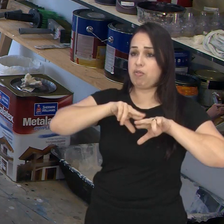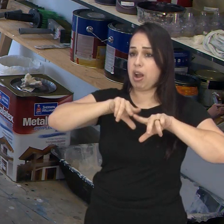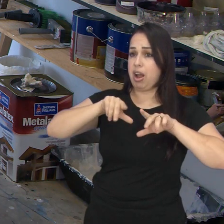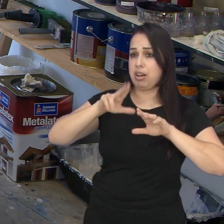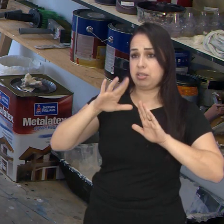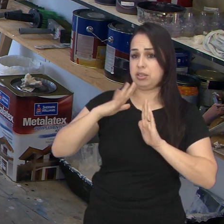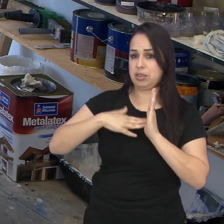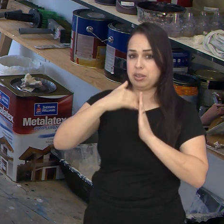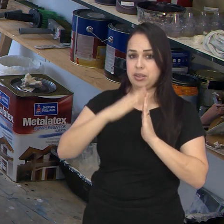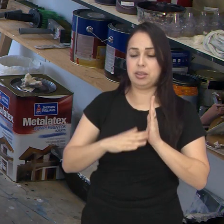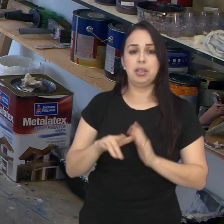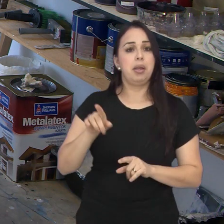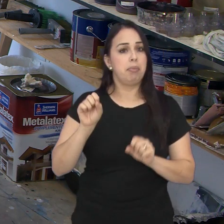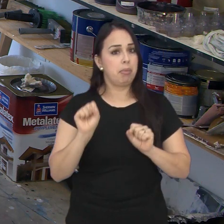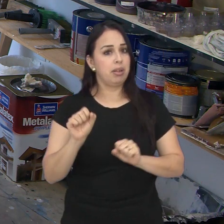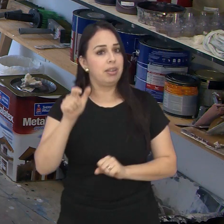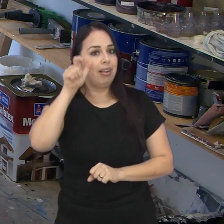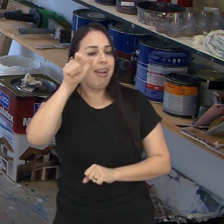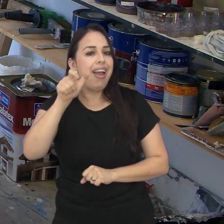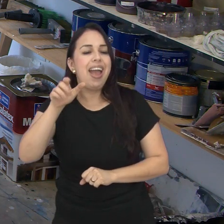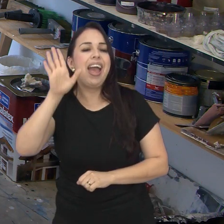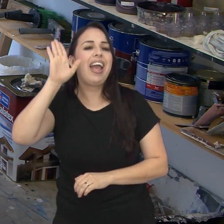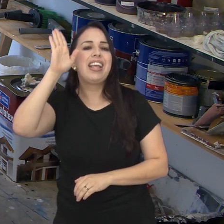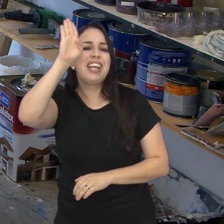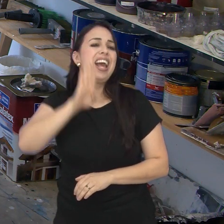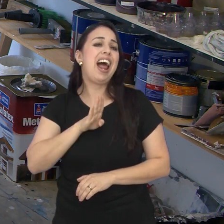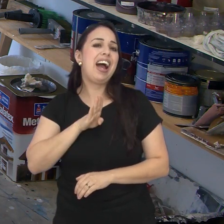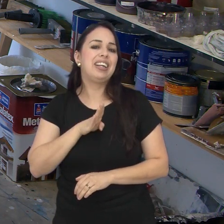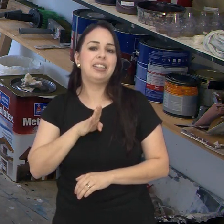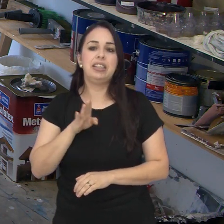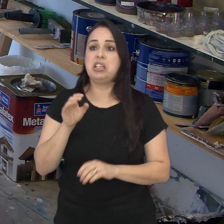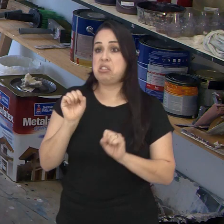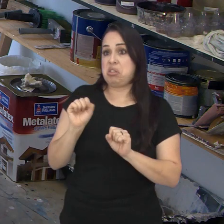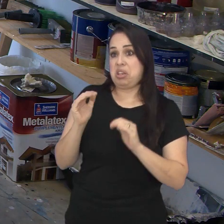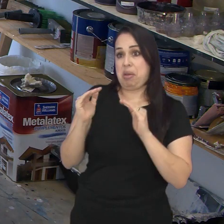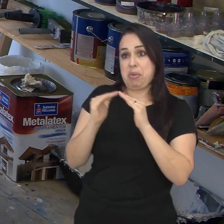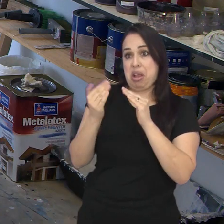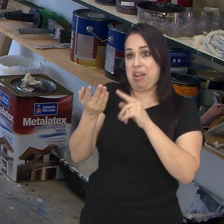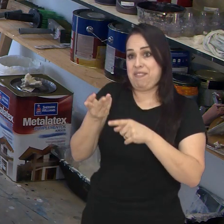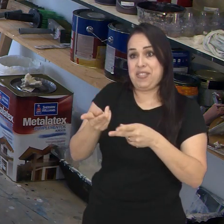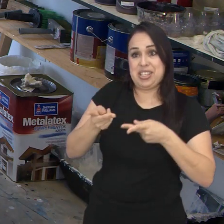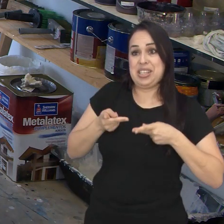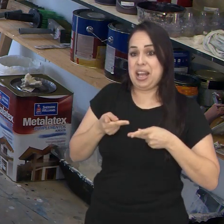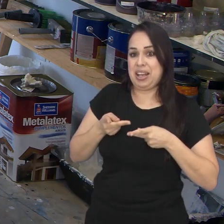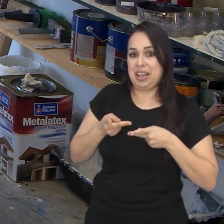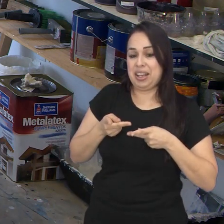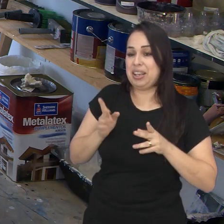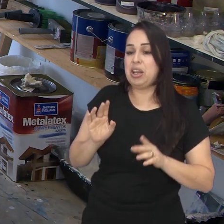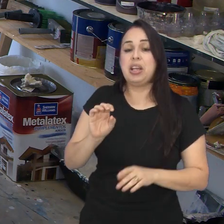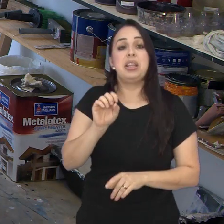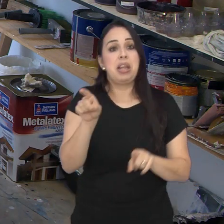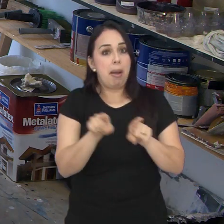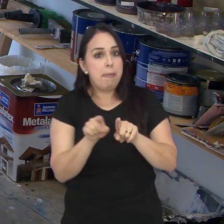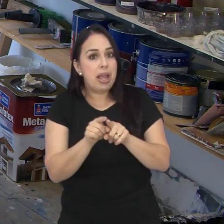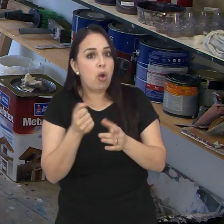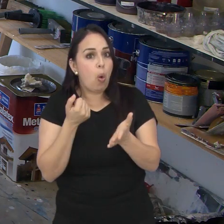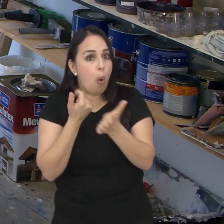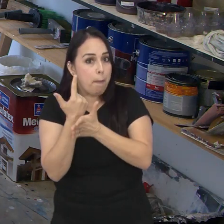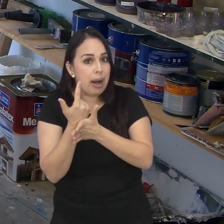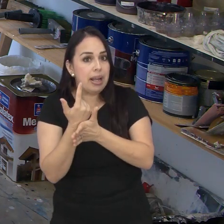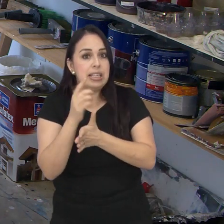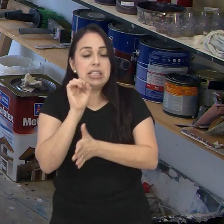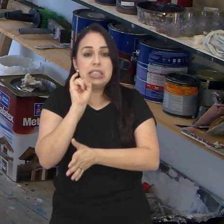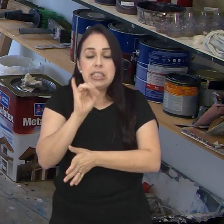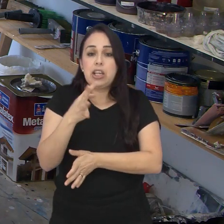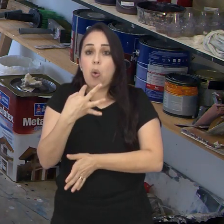né? Com certeza. E apreciar, gente, é de graça. Né? Quem quiser me visitar no meu ateliê. Quem quiser comprar, mas também quem não